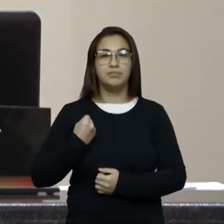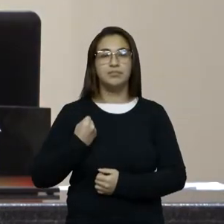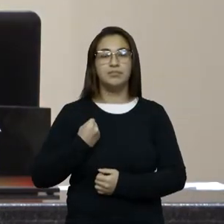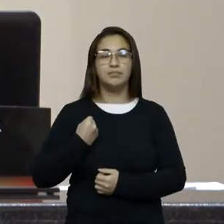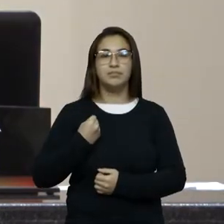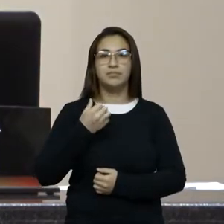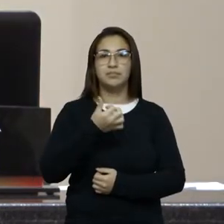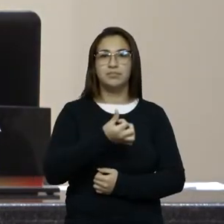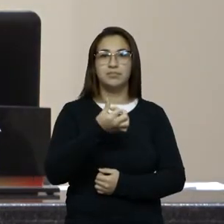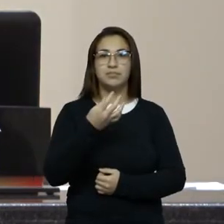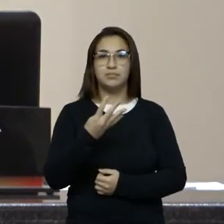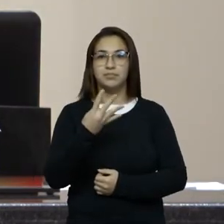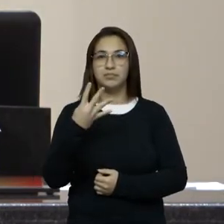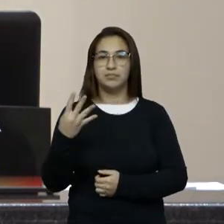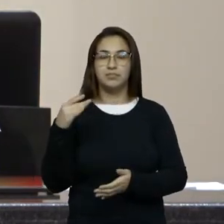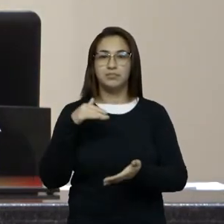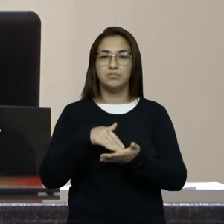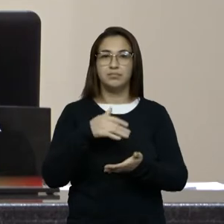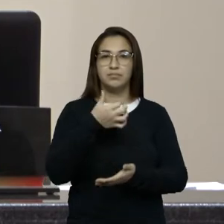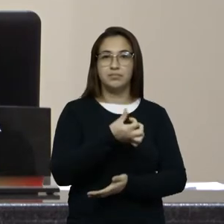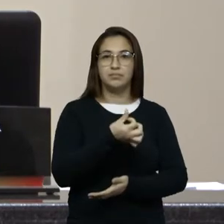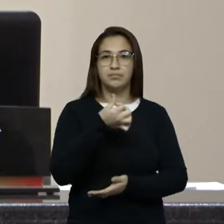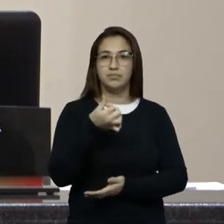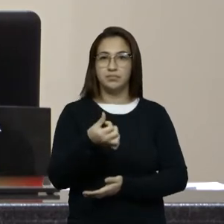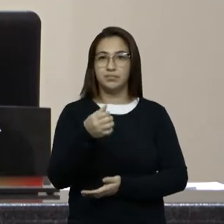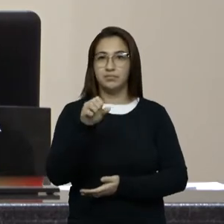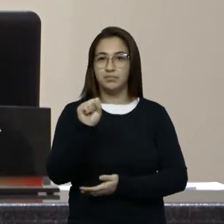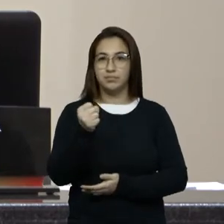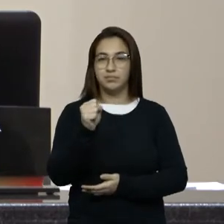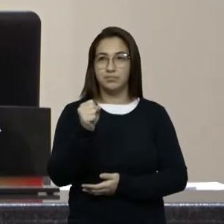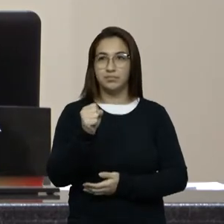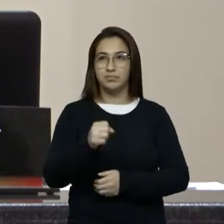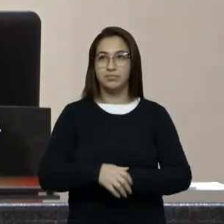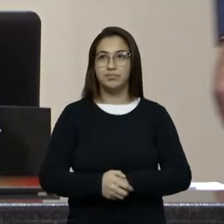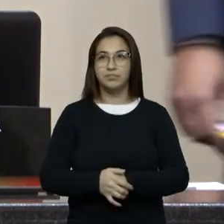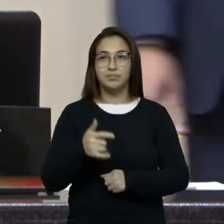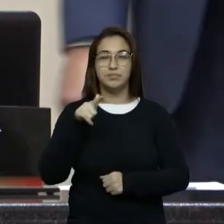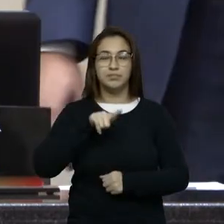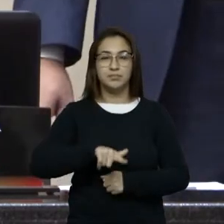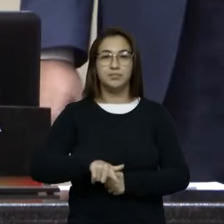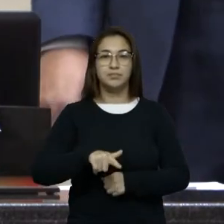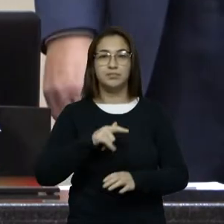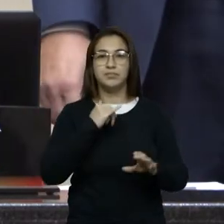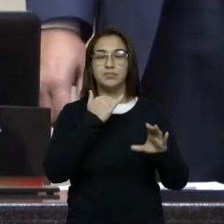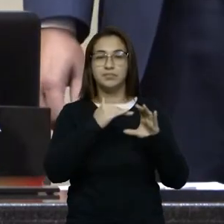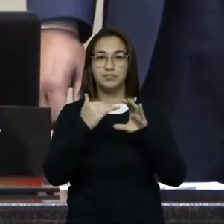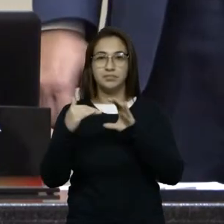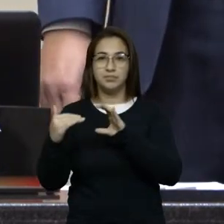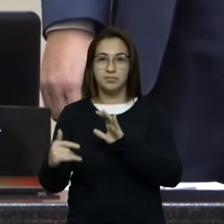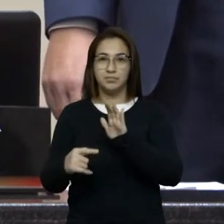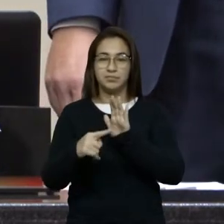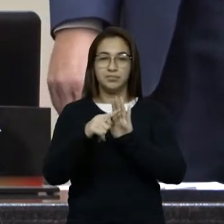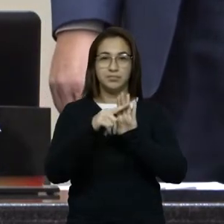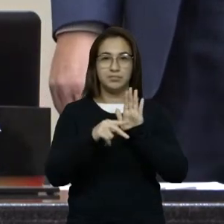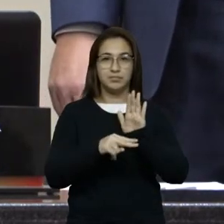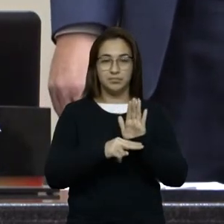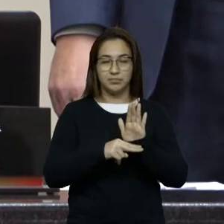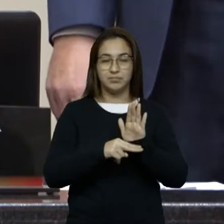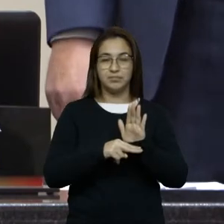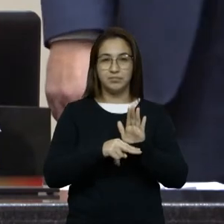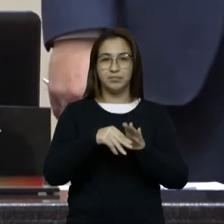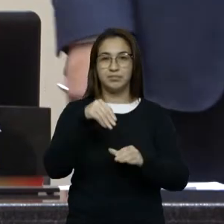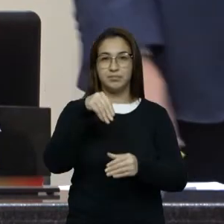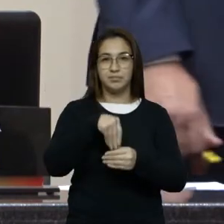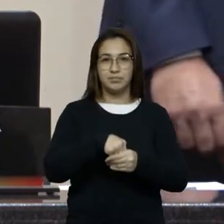644 a668 esta presidência comunica que encaminhar aos destinatários conforme